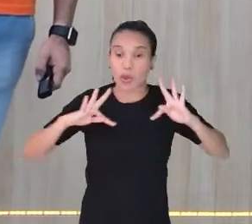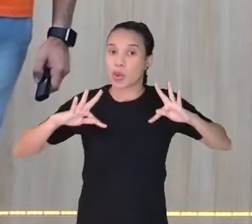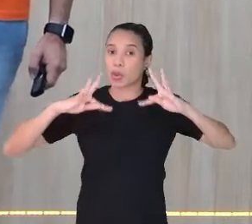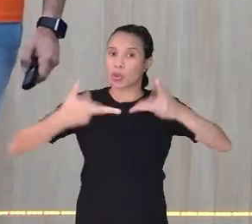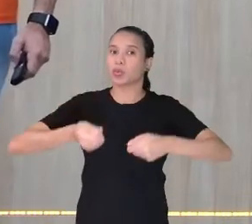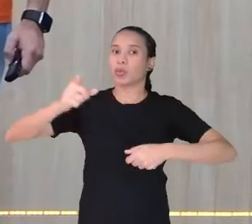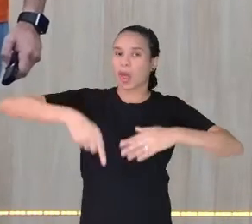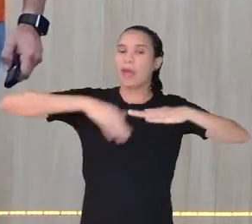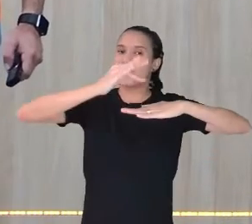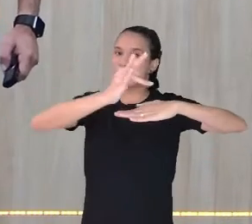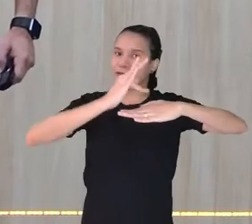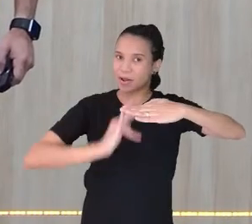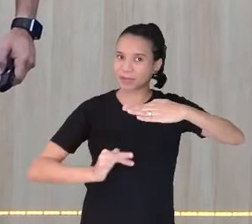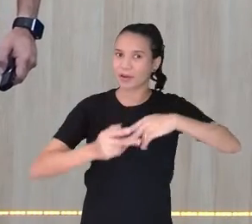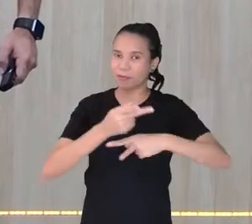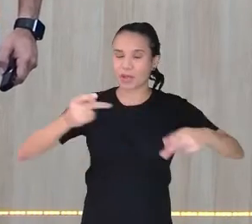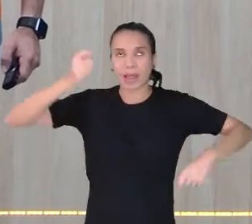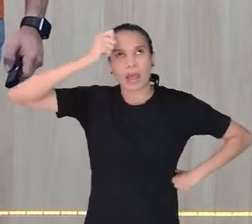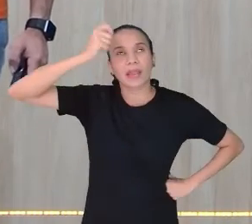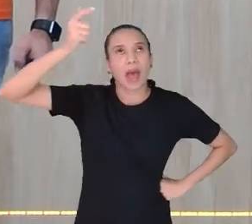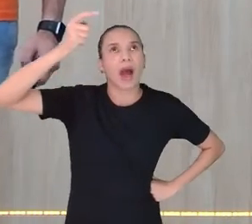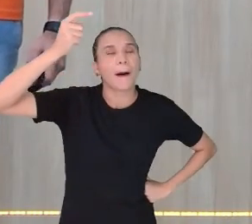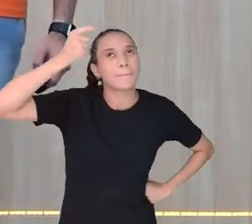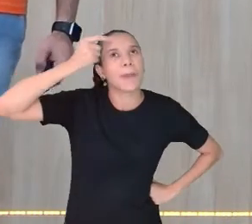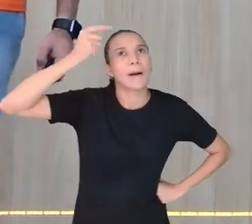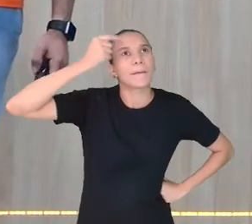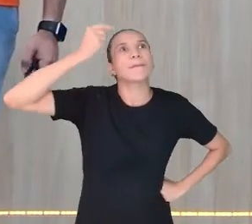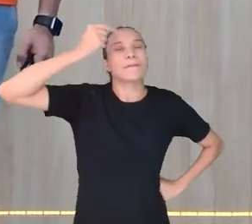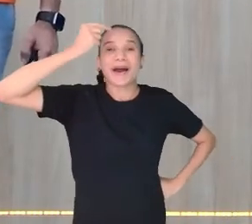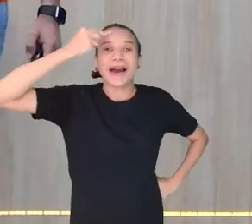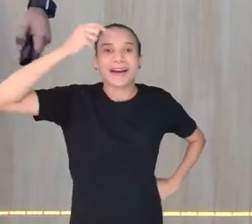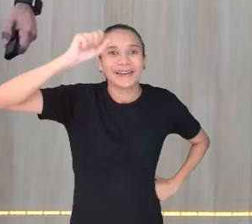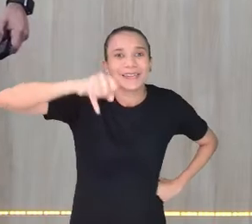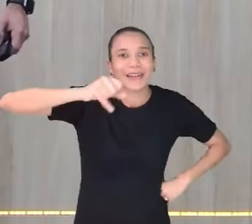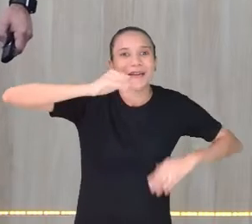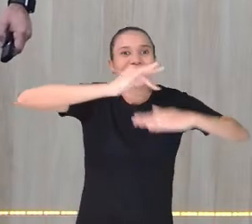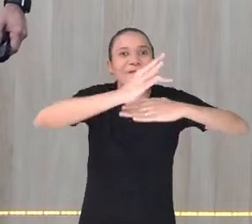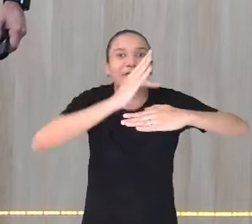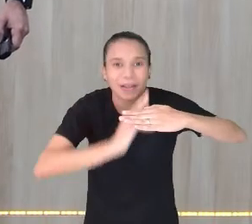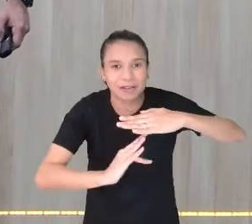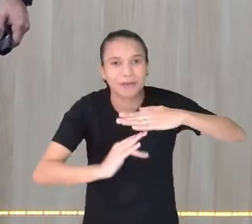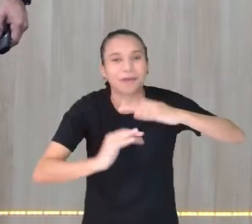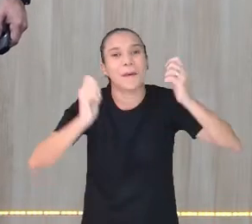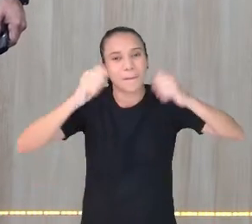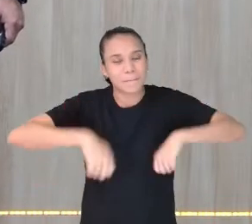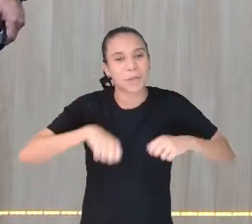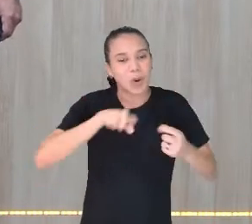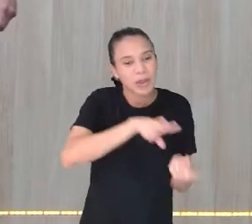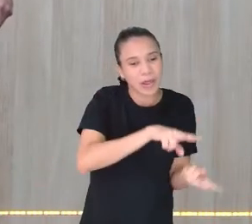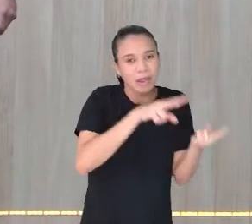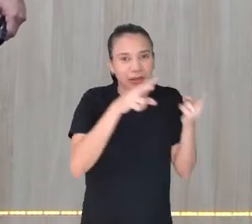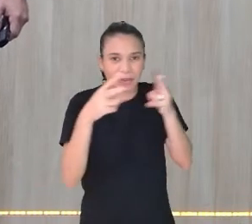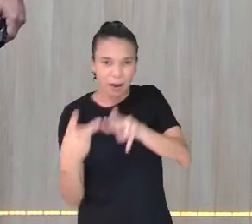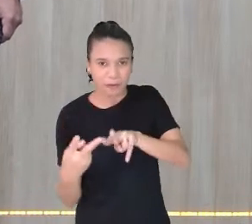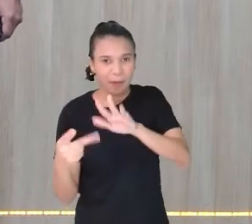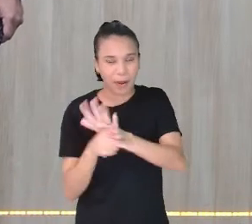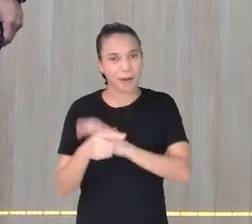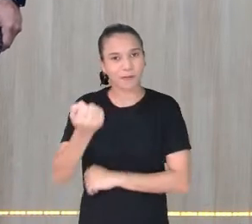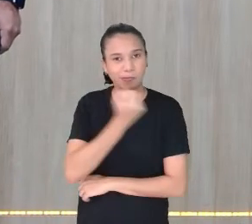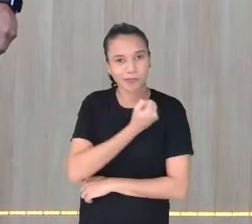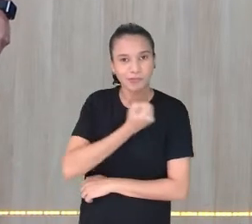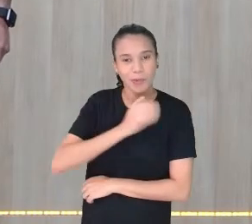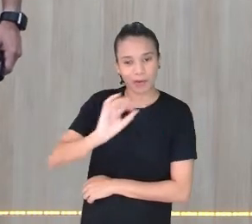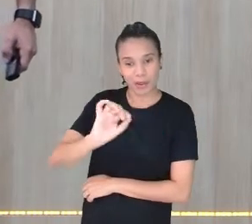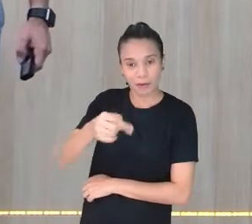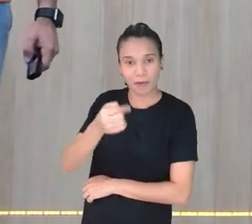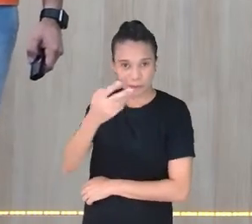é fração e aí você já vai ter essa noção de que quando falar de fração, eu posso transformar em um número decimal,